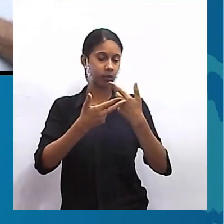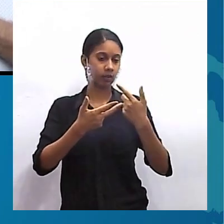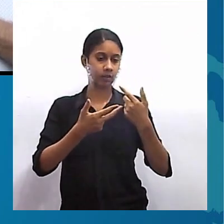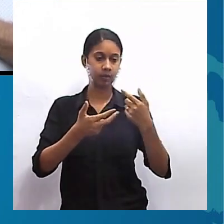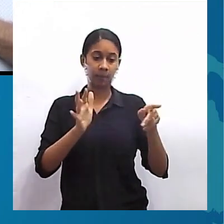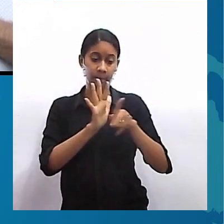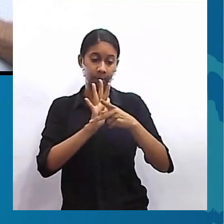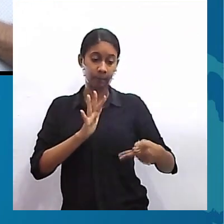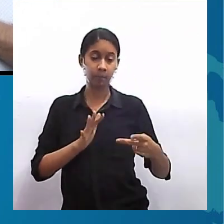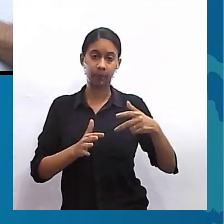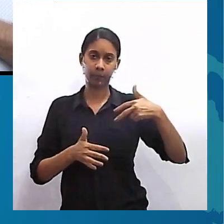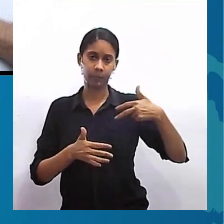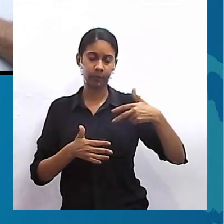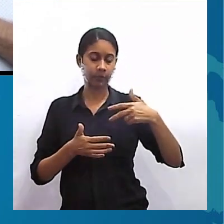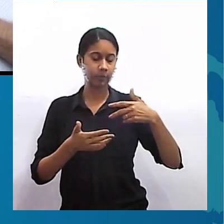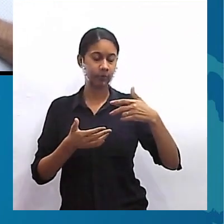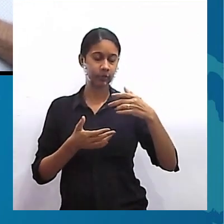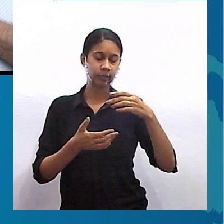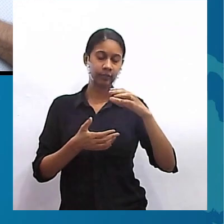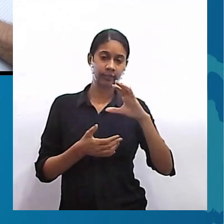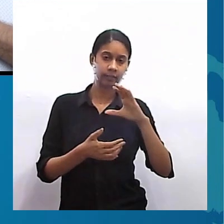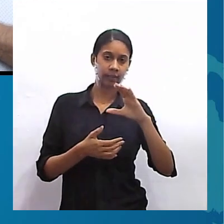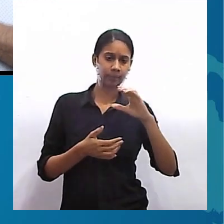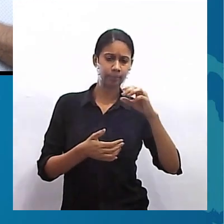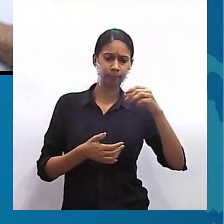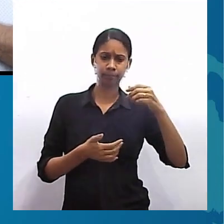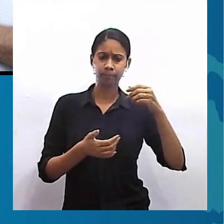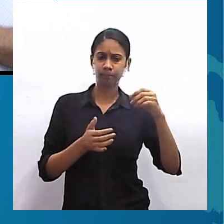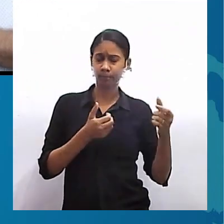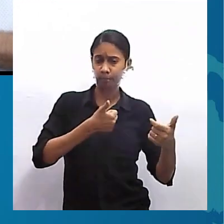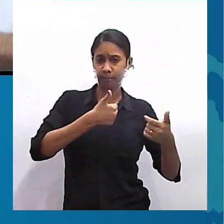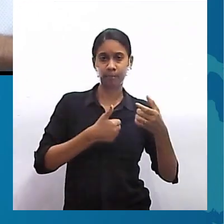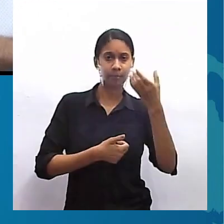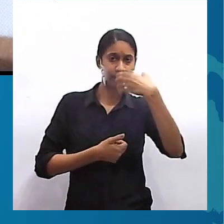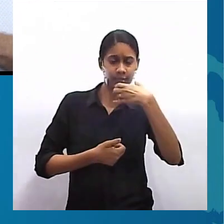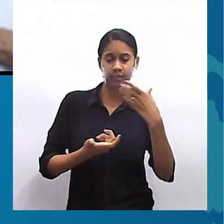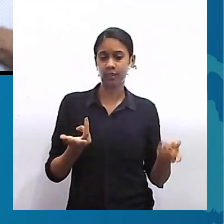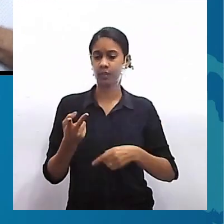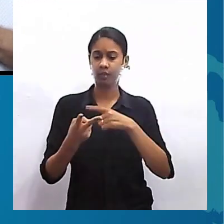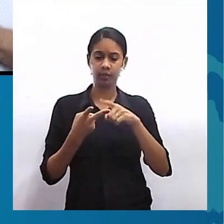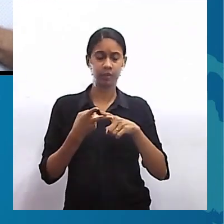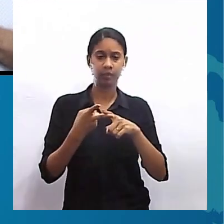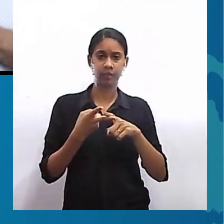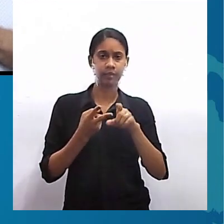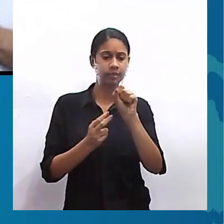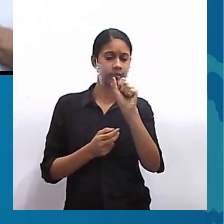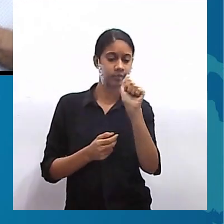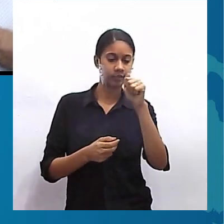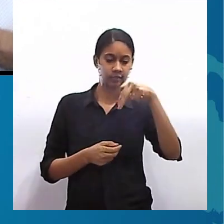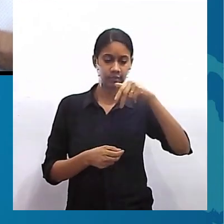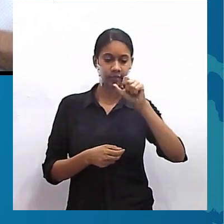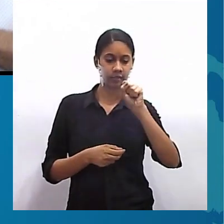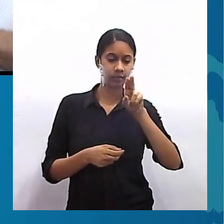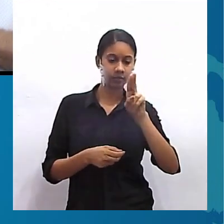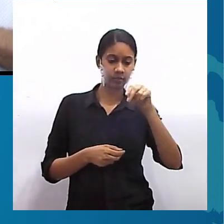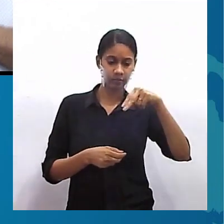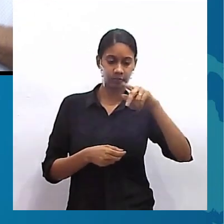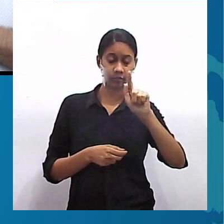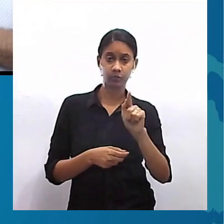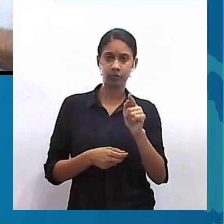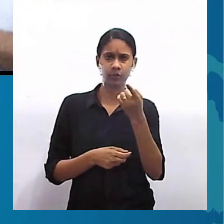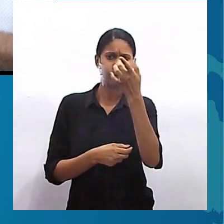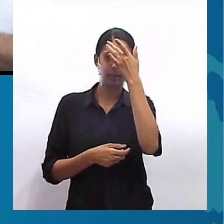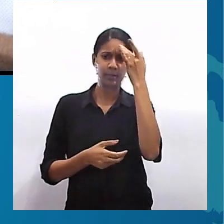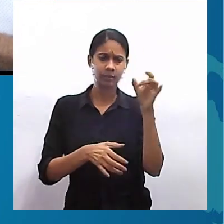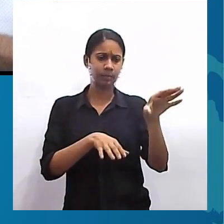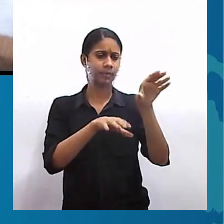do cliente Samsung. Imagina ele disponibilizar um funcionário para cada recebimento desse. E aí, ele recebendo a